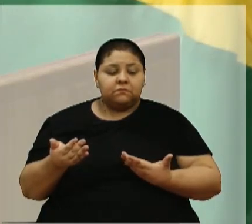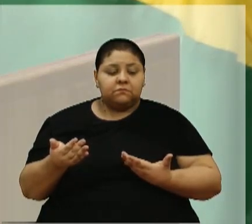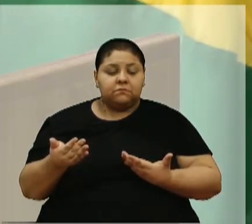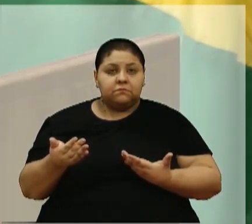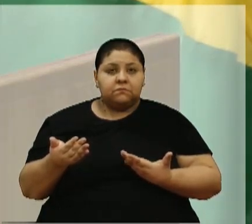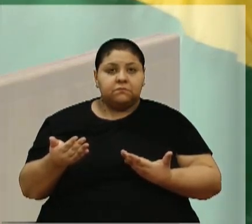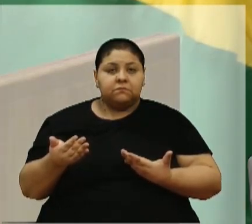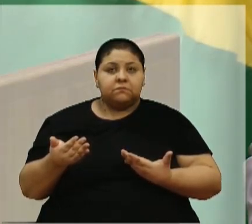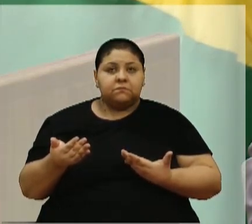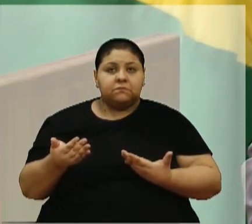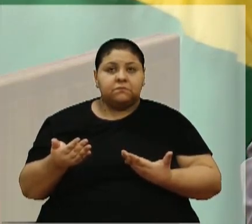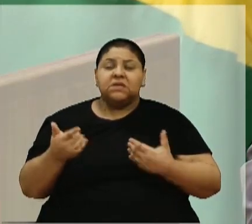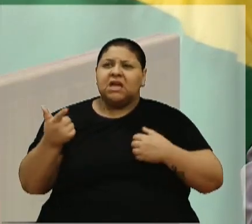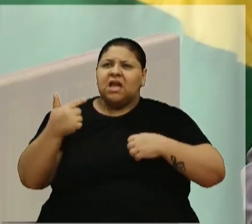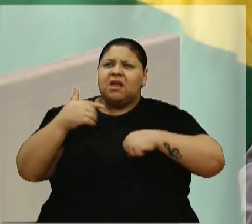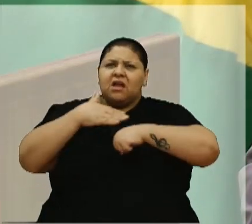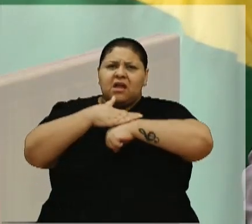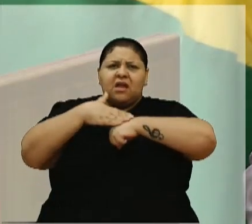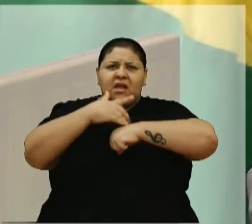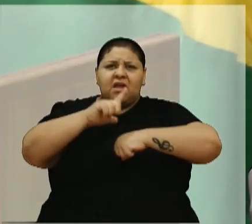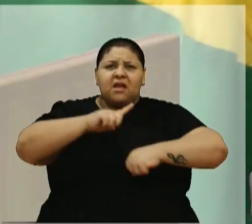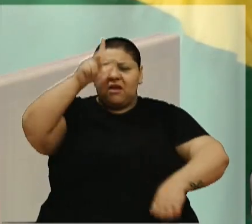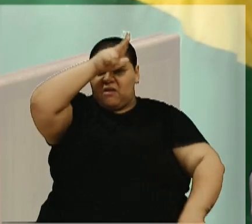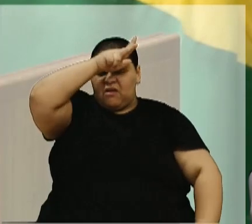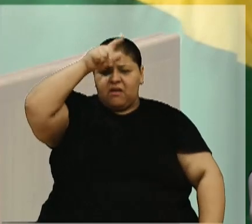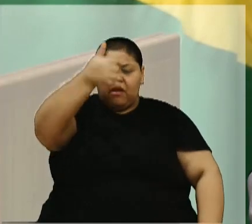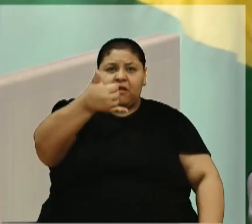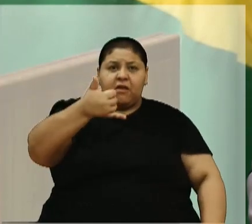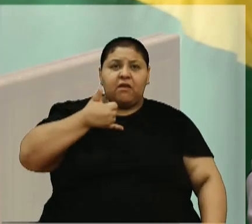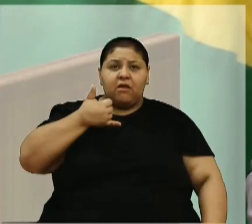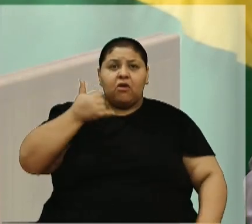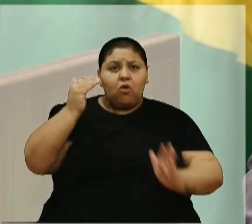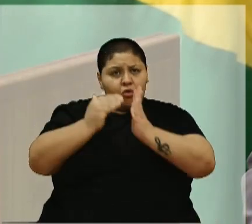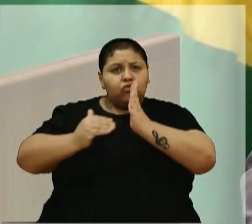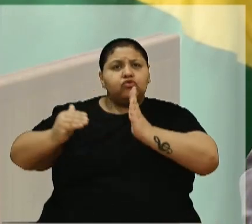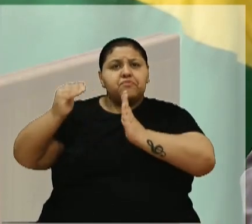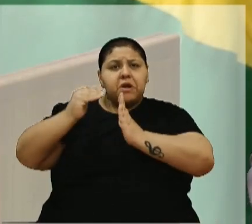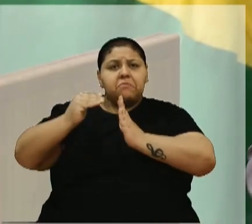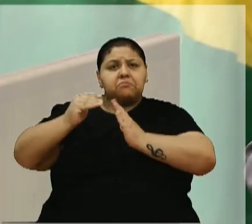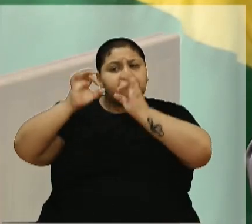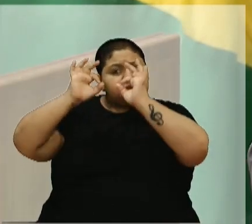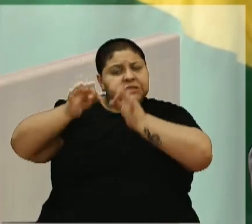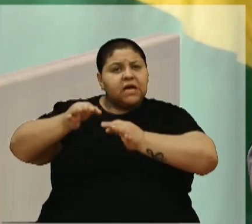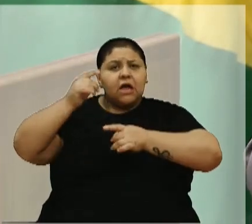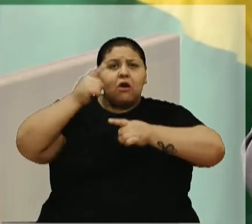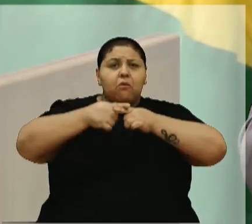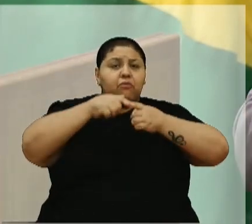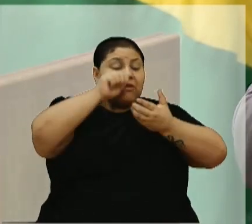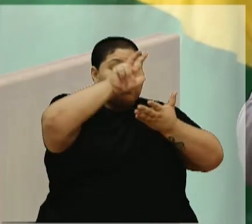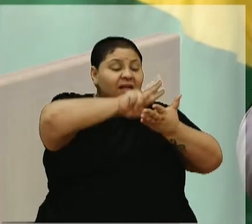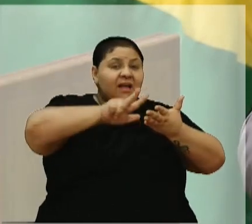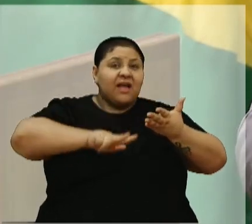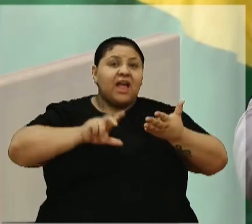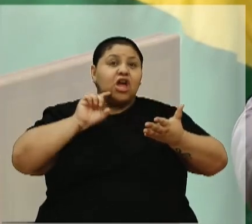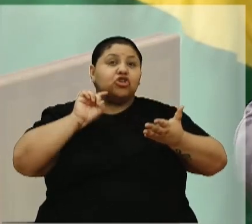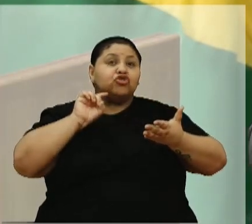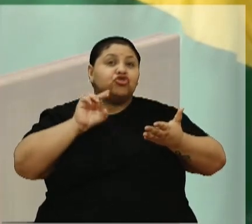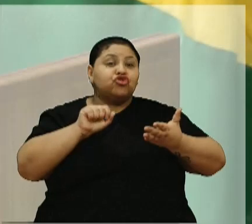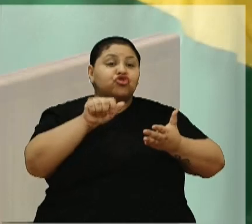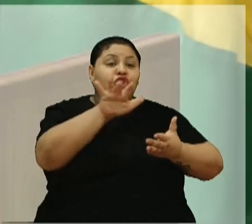inclusive, numa conversa que eu tive com o prefeito, ele me disse, não, olha, o Supremo está sendo justo, porque na avaliação, só aquilo que é